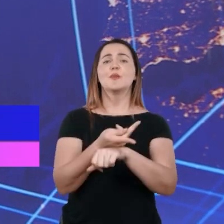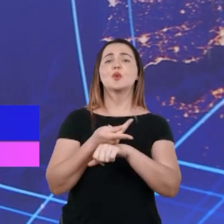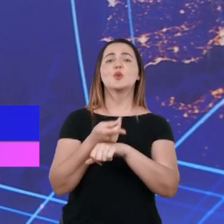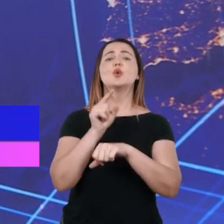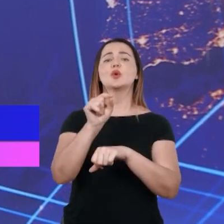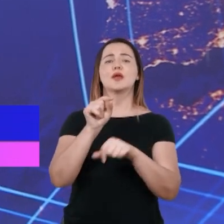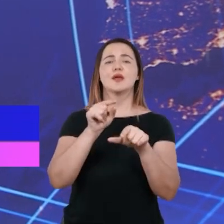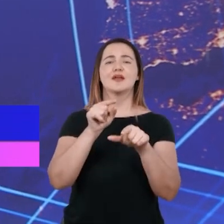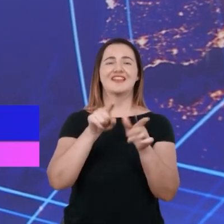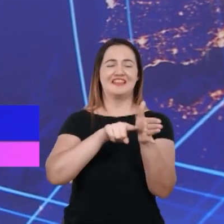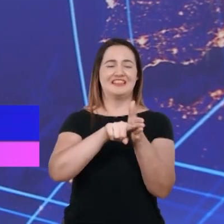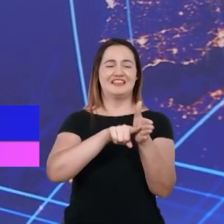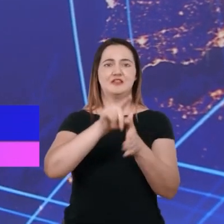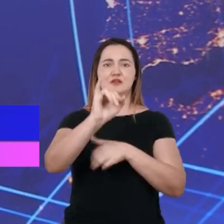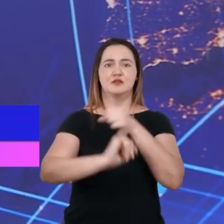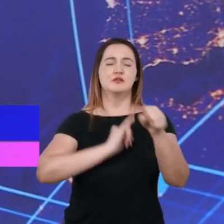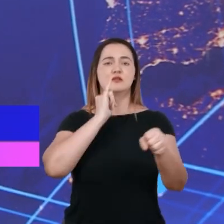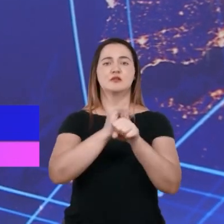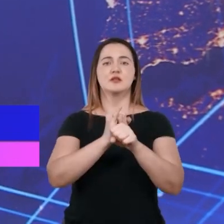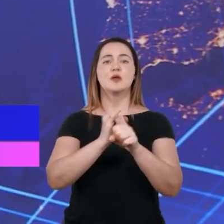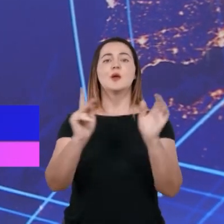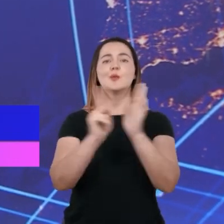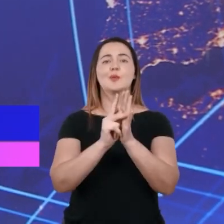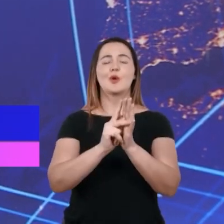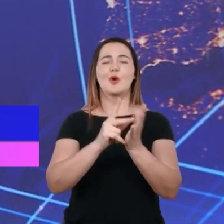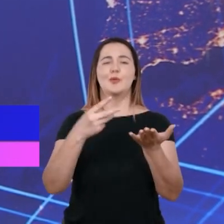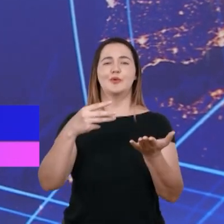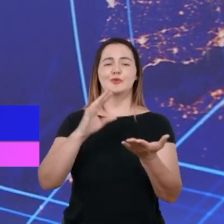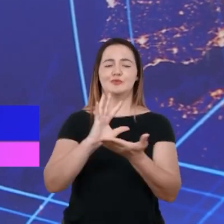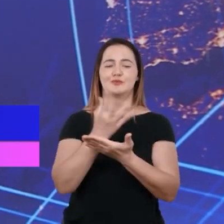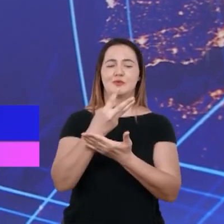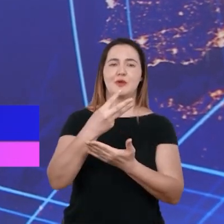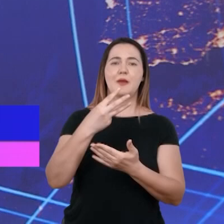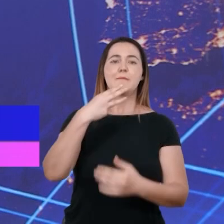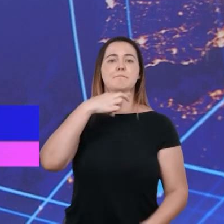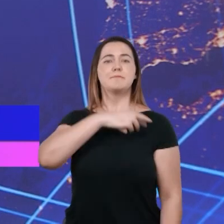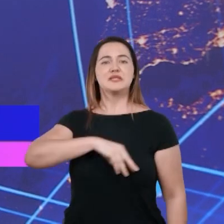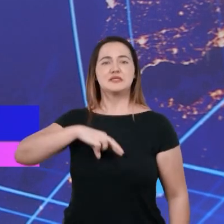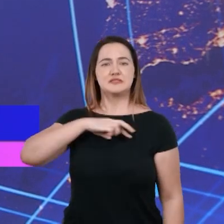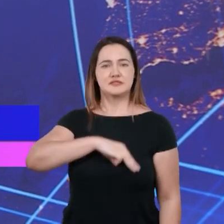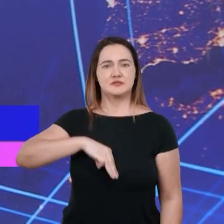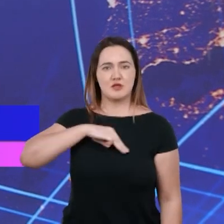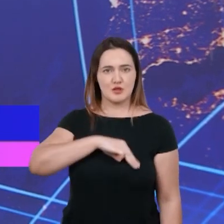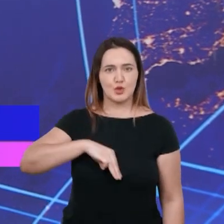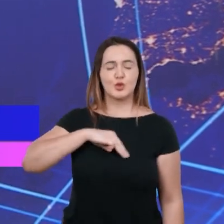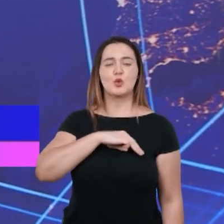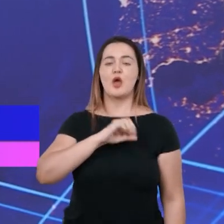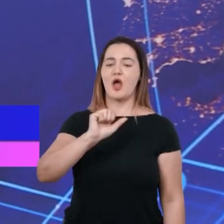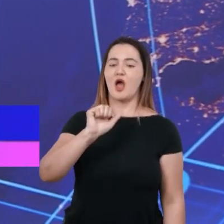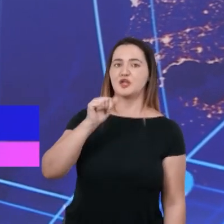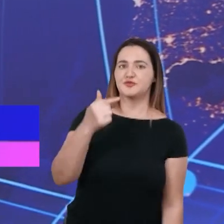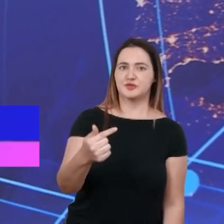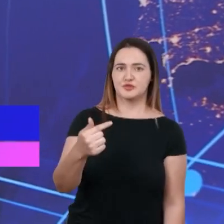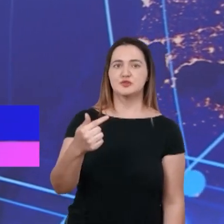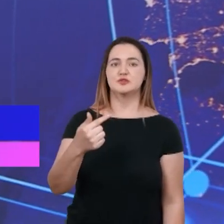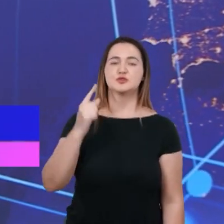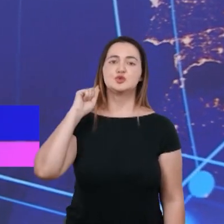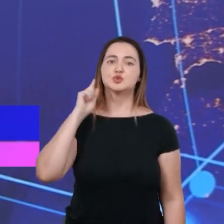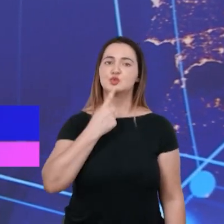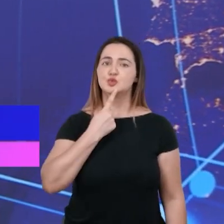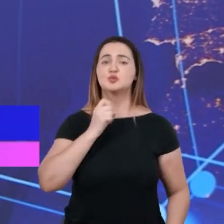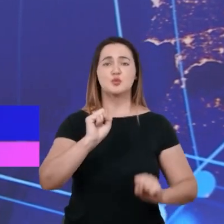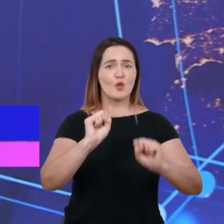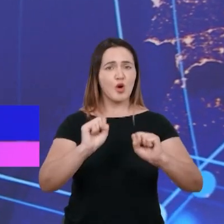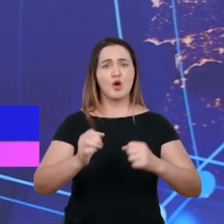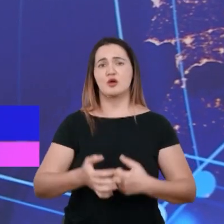Tempo, se matricule agora e comece a estudar a Bíblia. Aceite Cristo como seu Senhor, para que você não tenha que